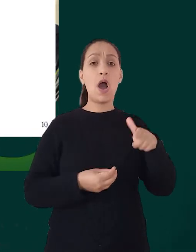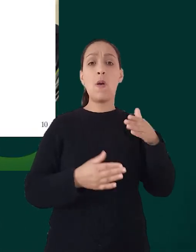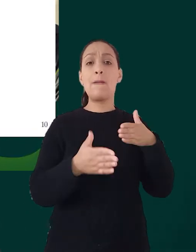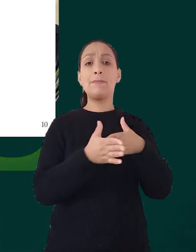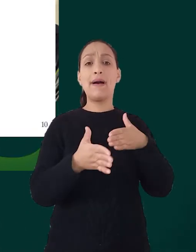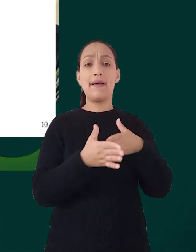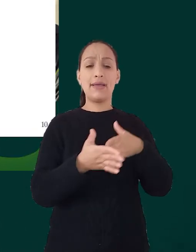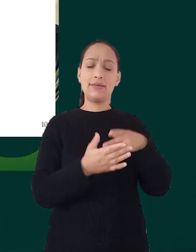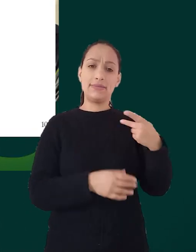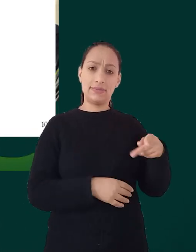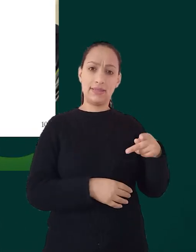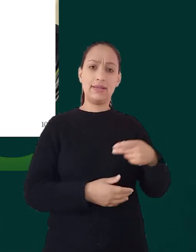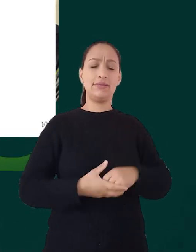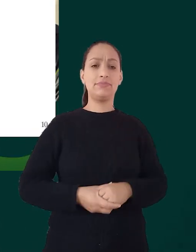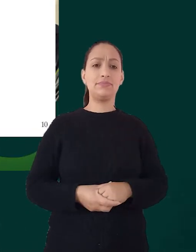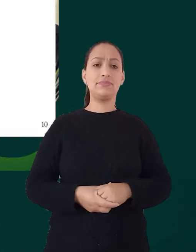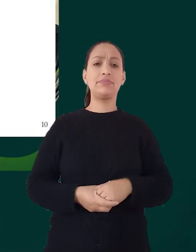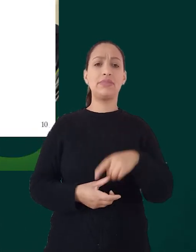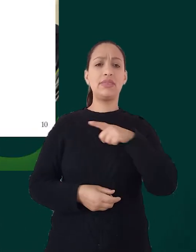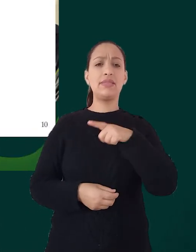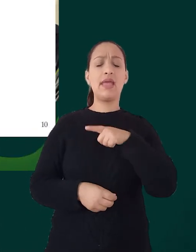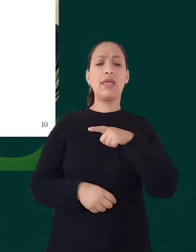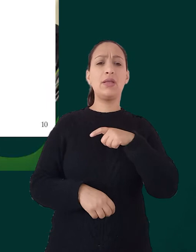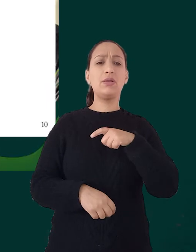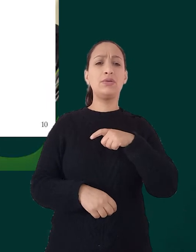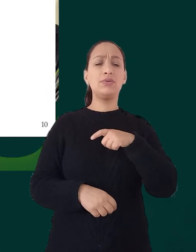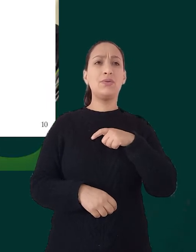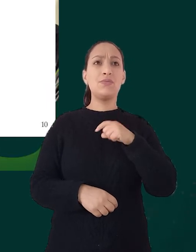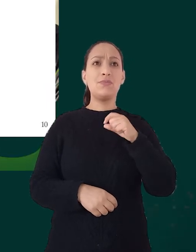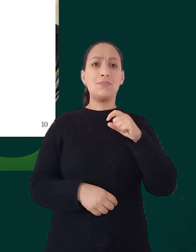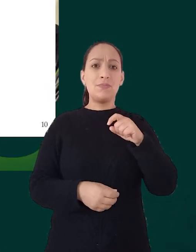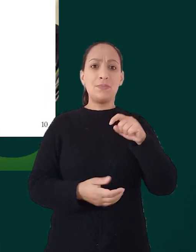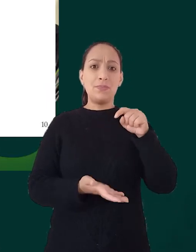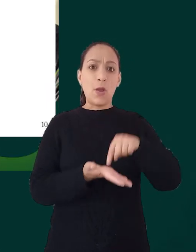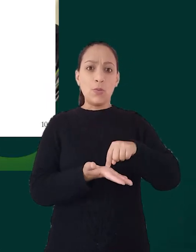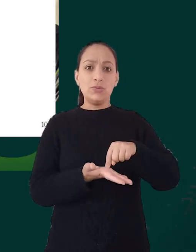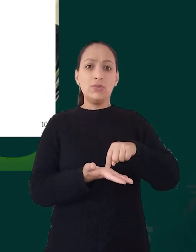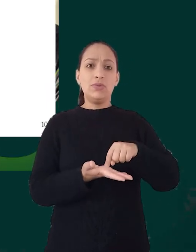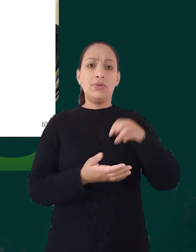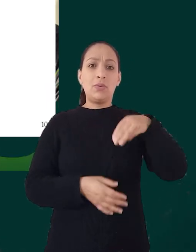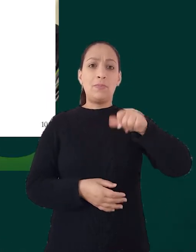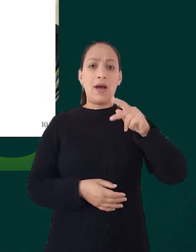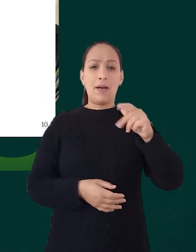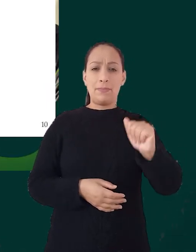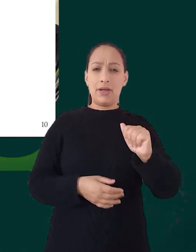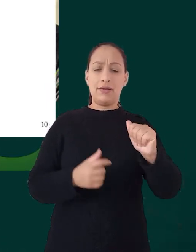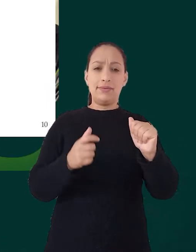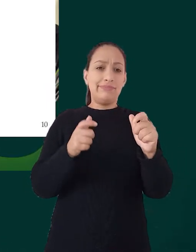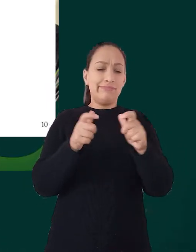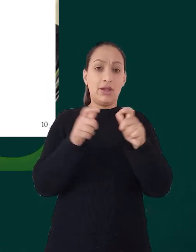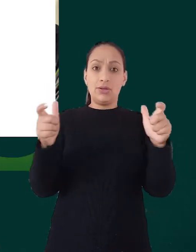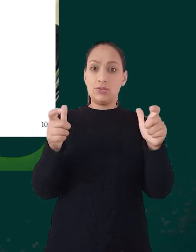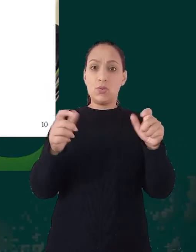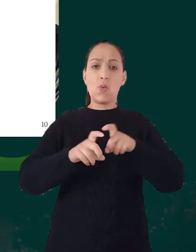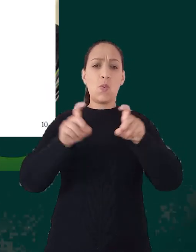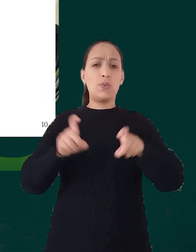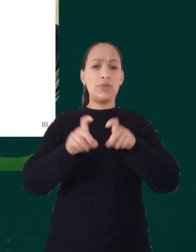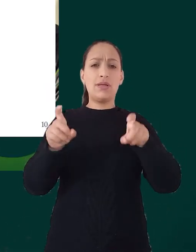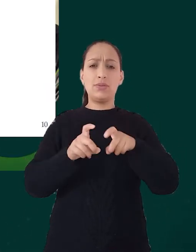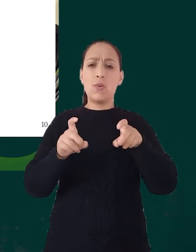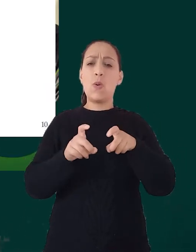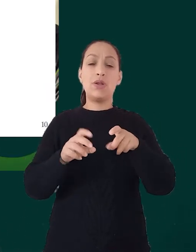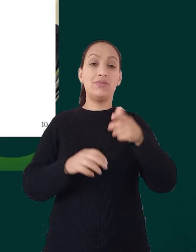Minecraft? Chega a algum ponto que o mapa fica tão grande que o teu computador, o teu dispositivo não vai mais